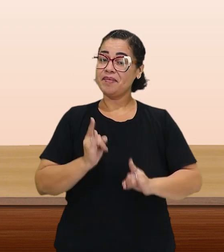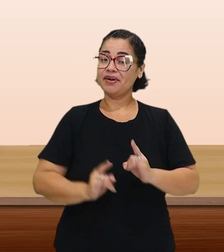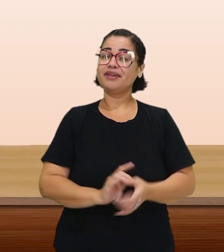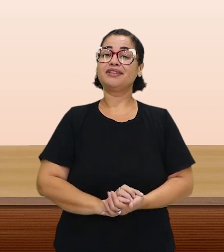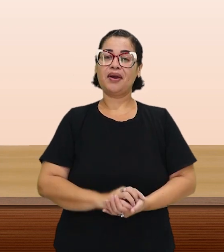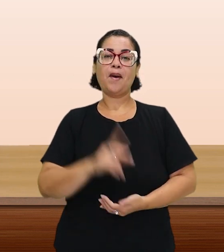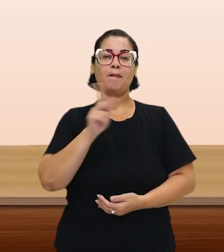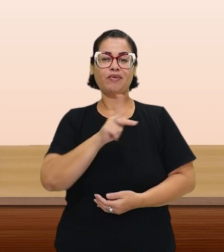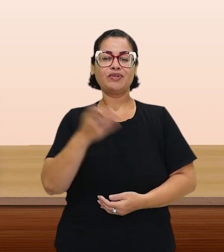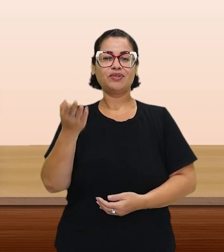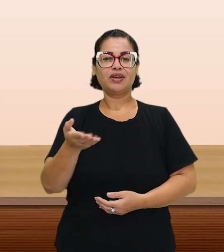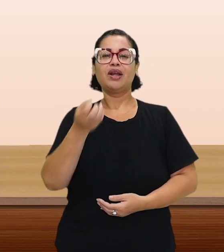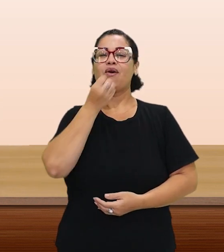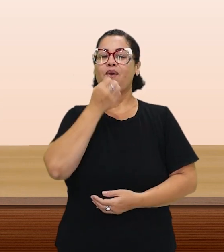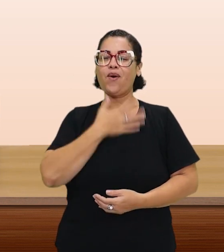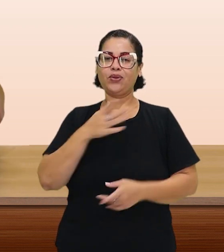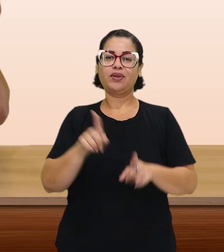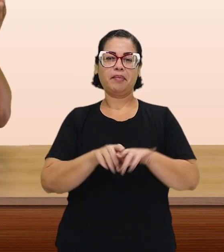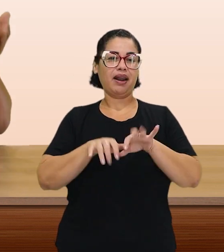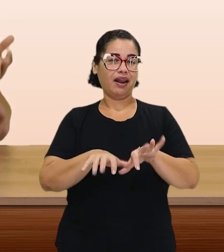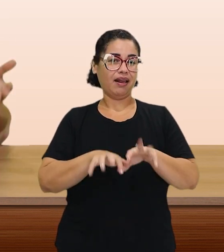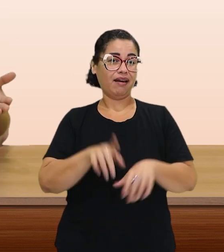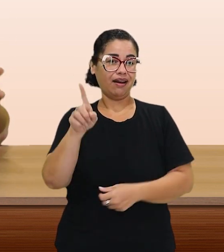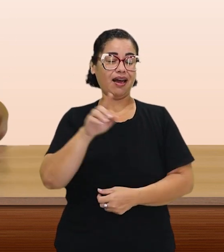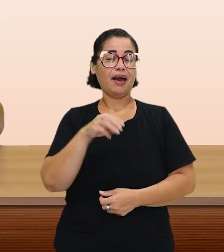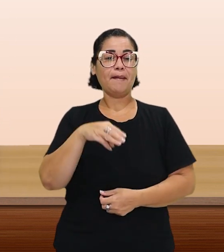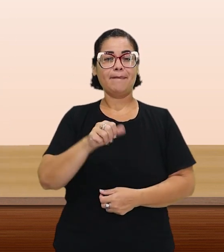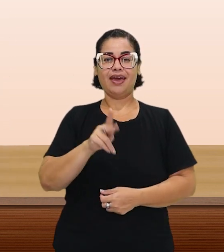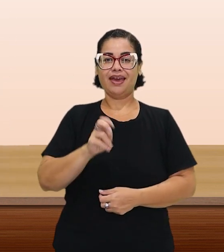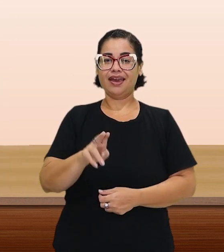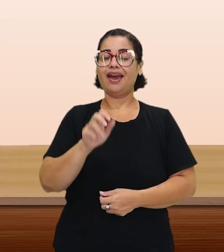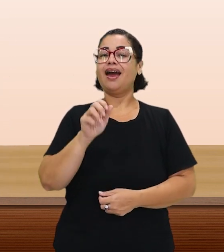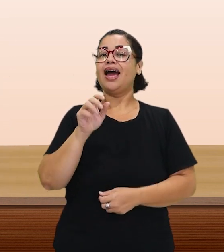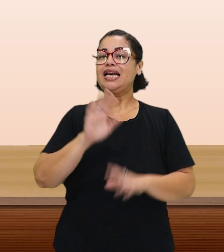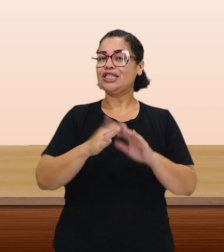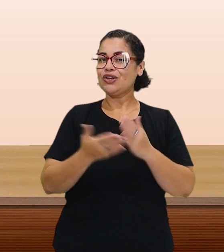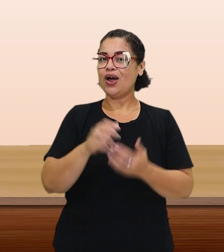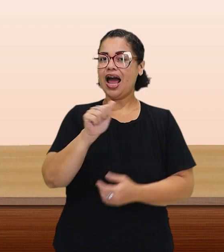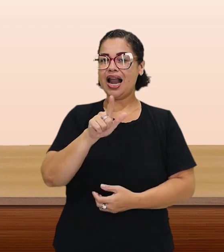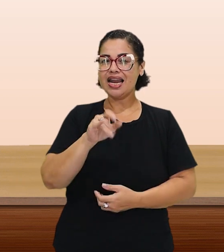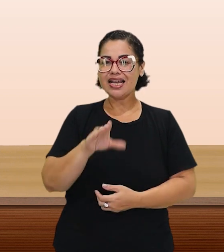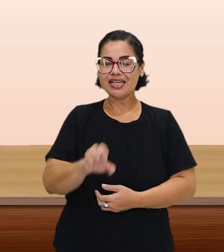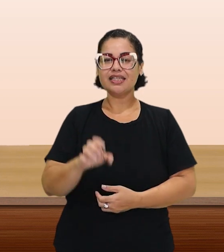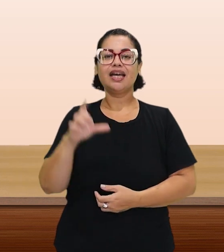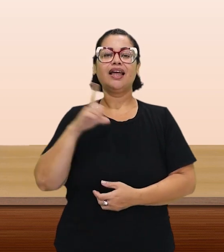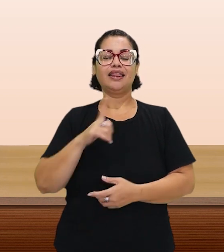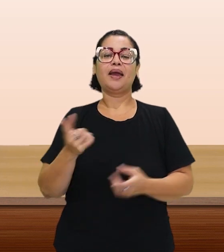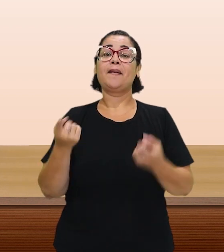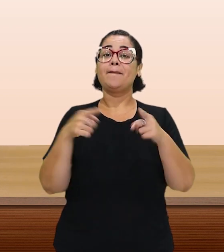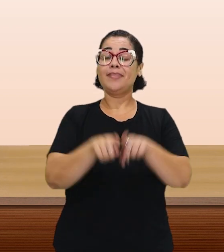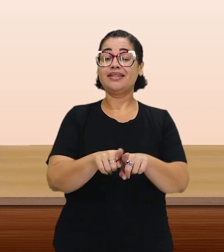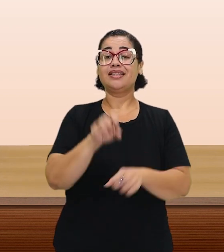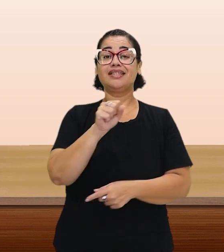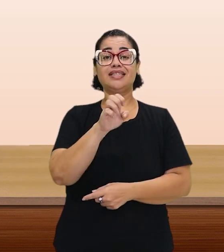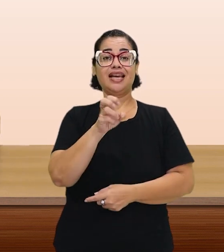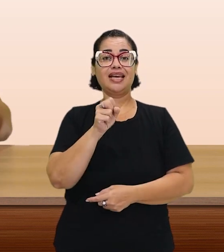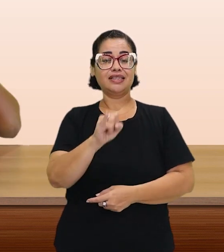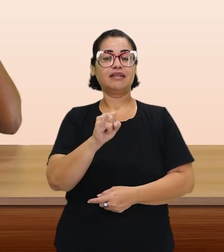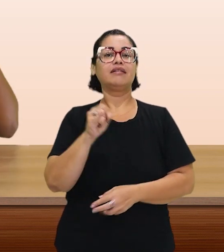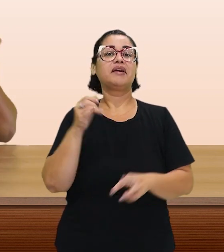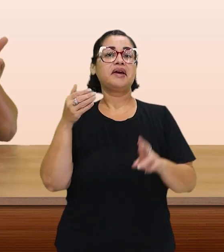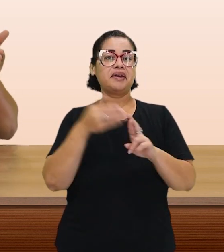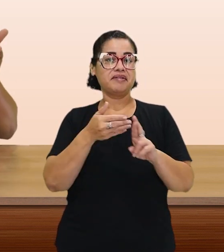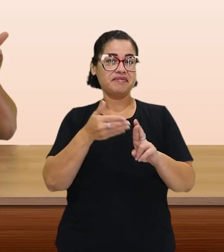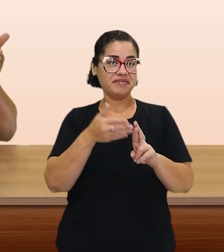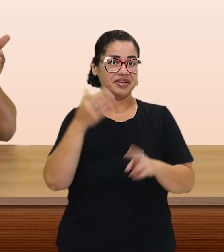Robótica. E o professor Kleber nos contou que o Laboratório Maker da Escola Municipal Alice Coutinho tem uma parceria com o SESI, que